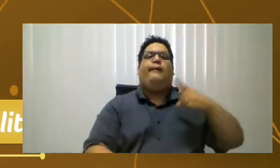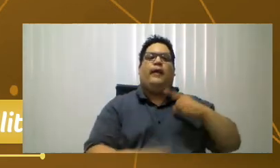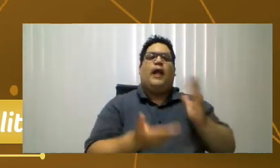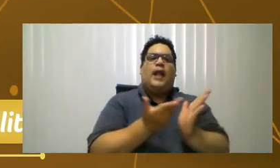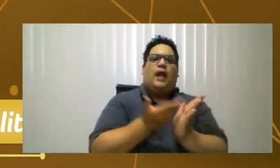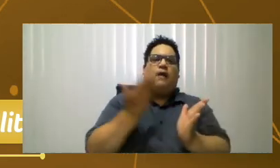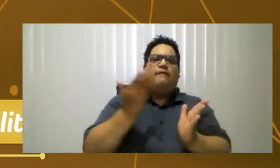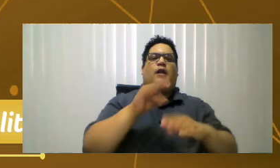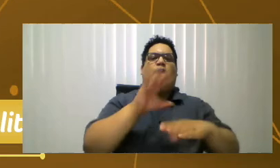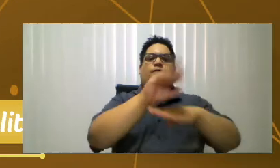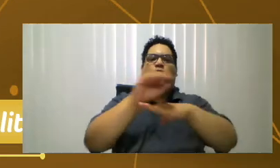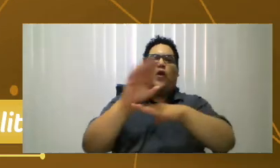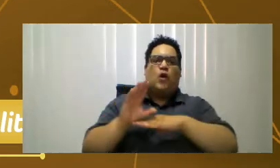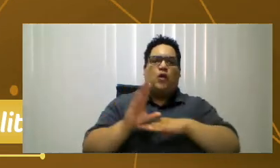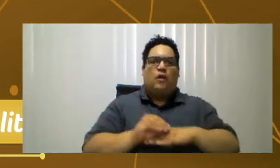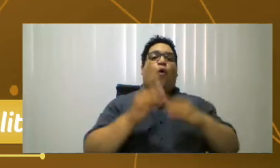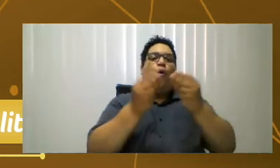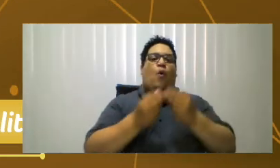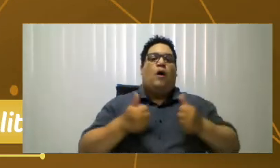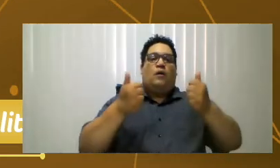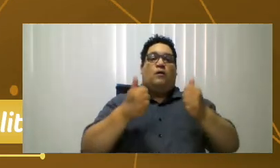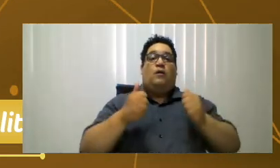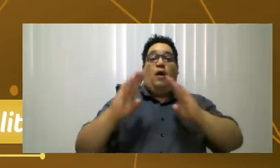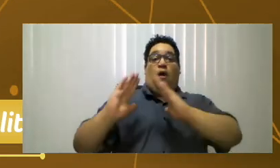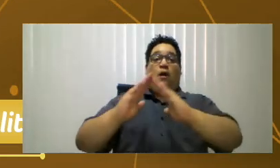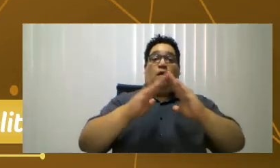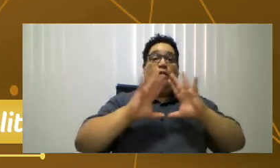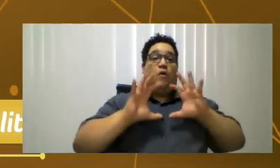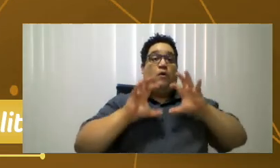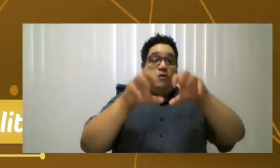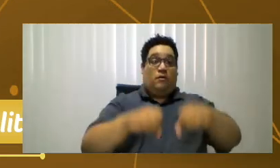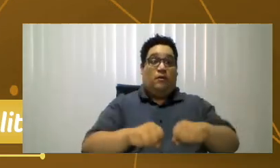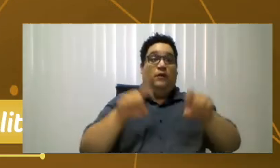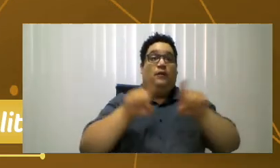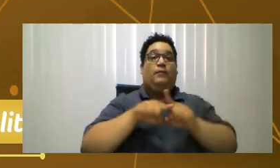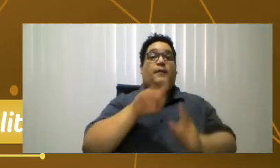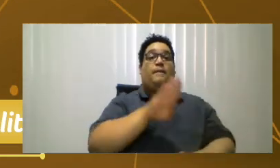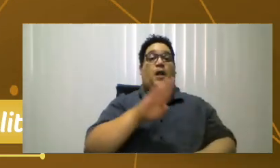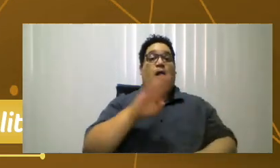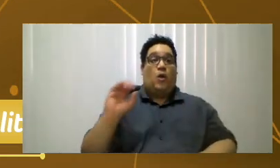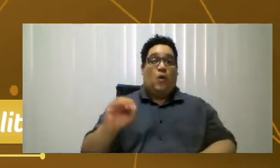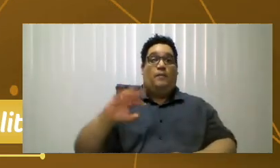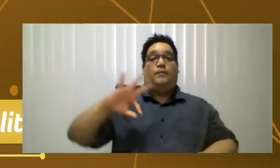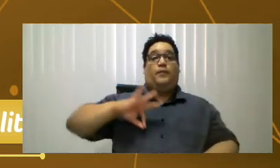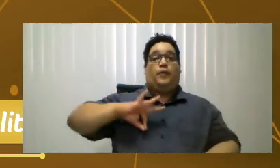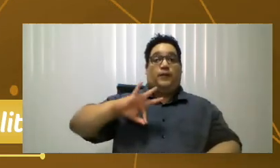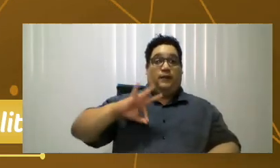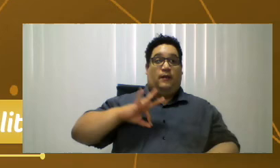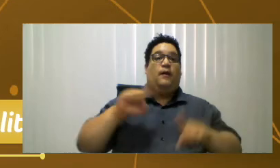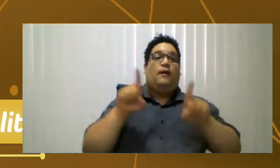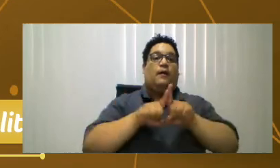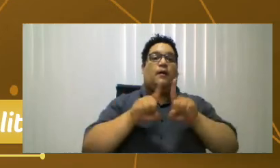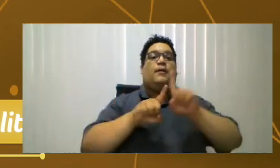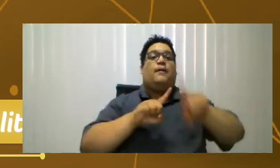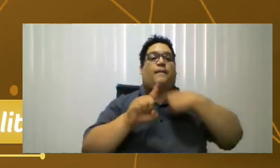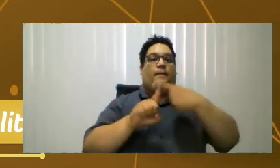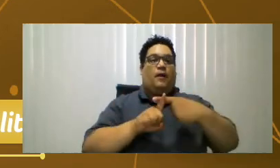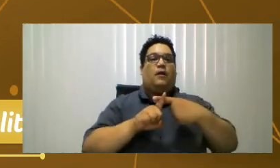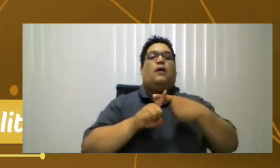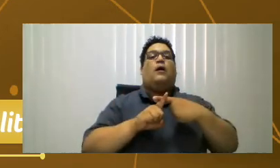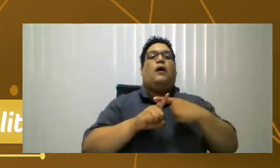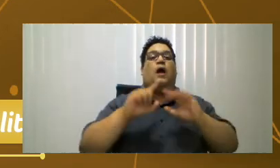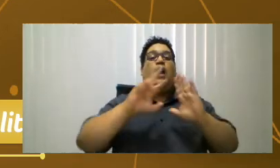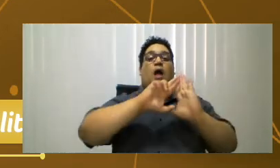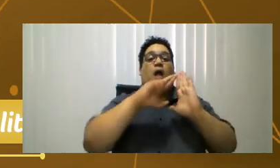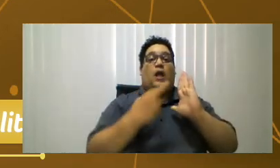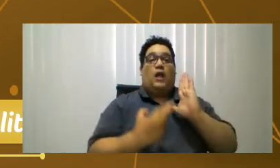levantamento fotográfico, qualificação do ocupante irregular, boletim de ocorrência policial e o relatório circunstanciado, que é o